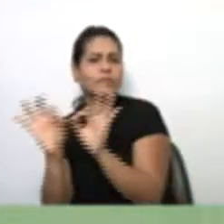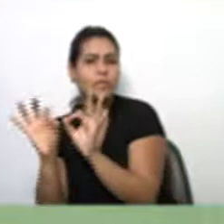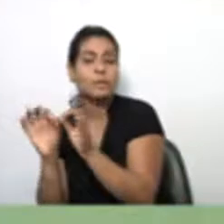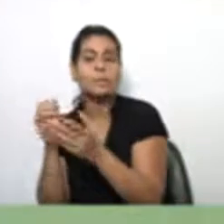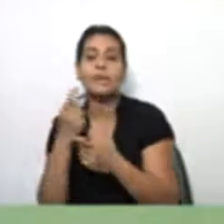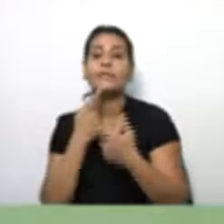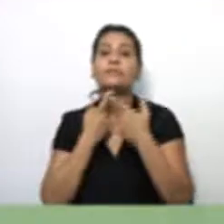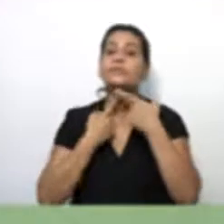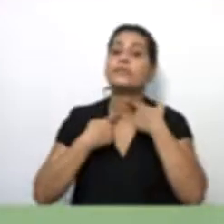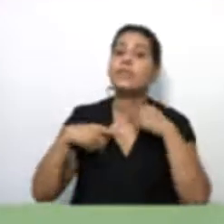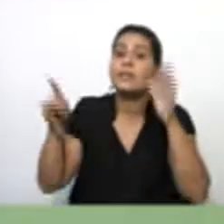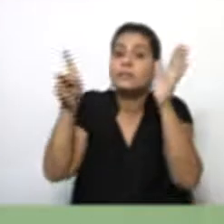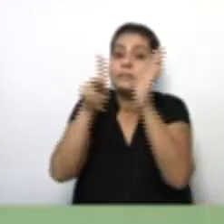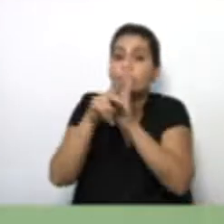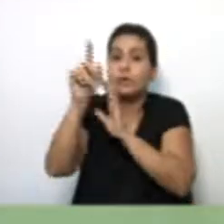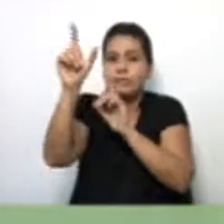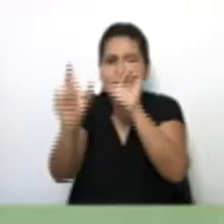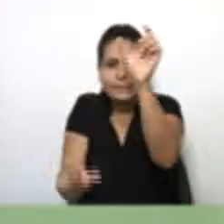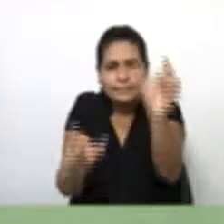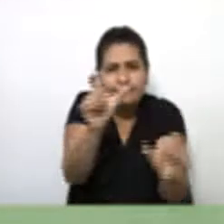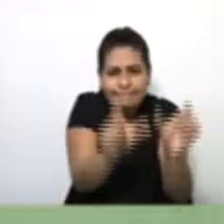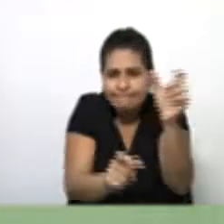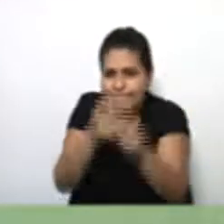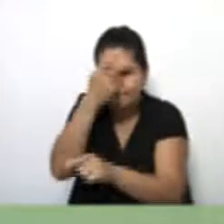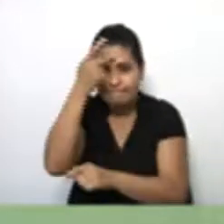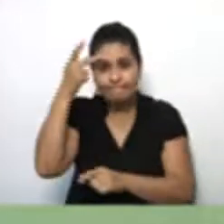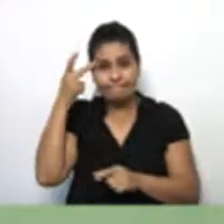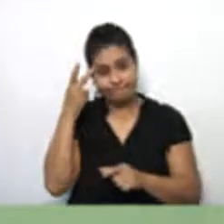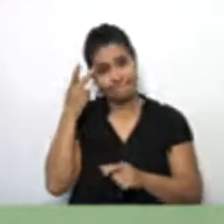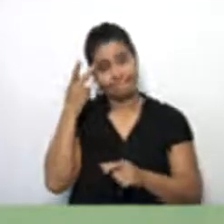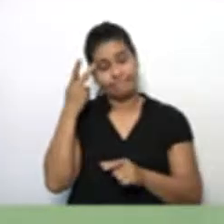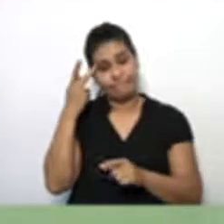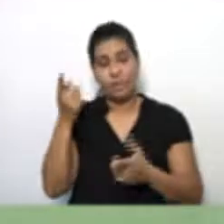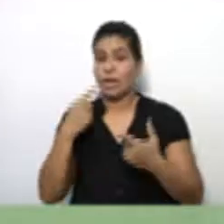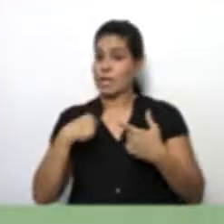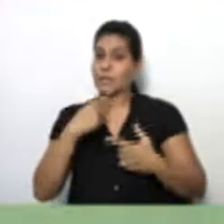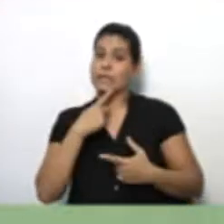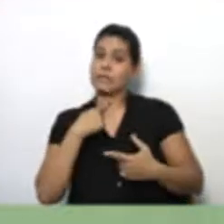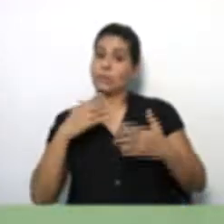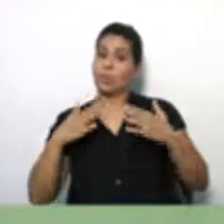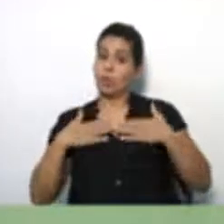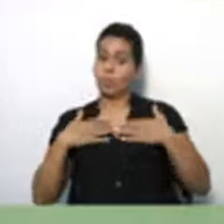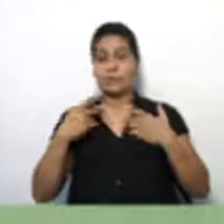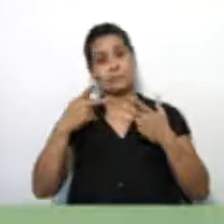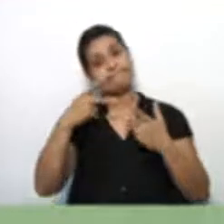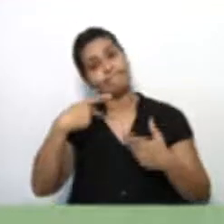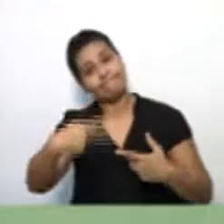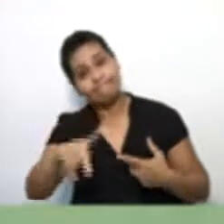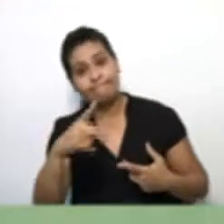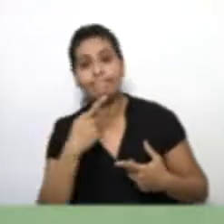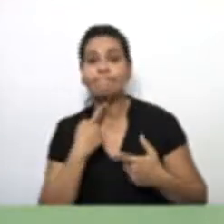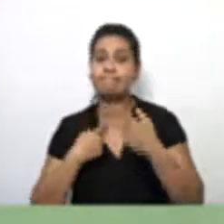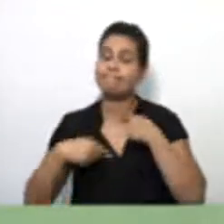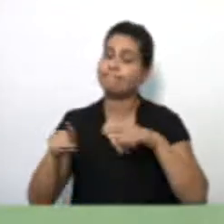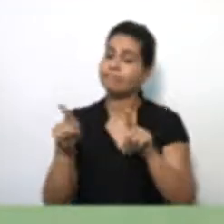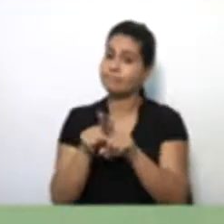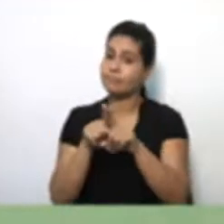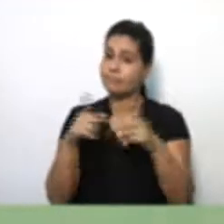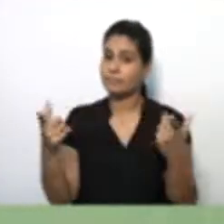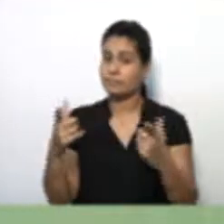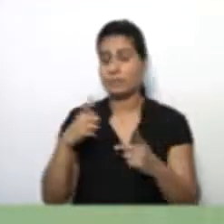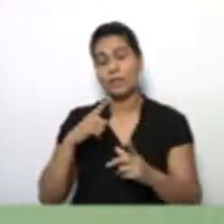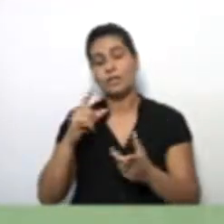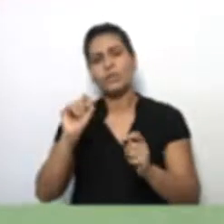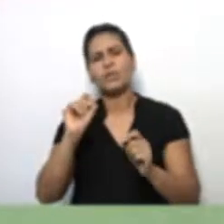as necessidades e desejos das pessoas, desejo meu, desejo seu, né? Essas entidades são o